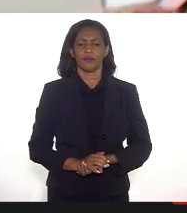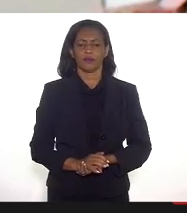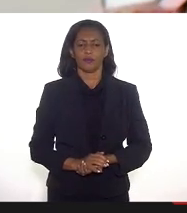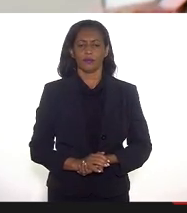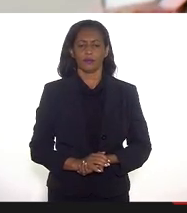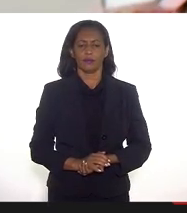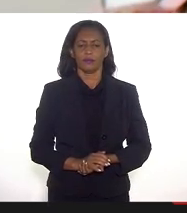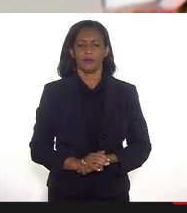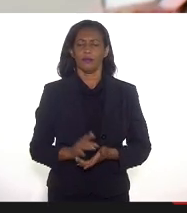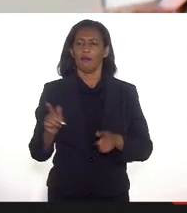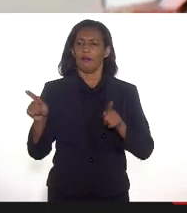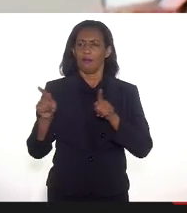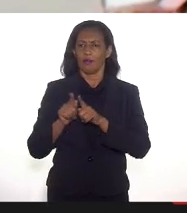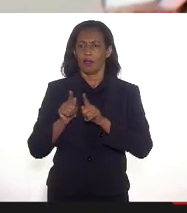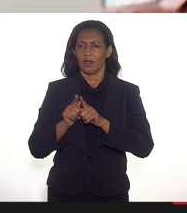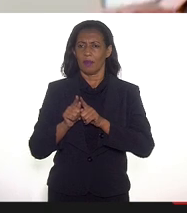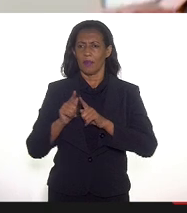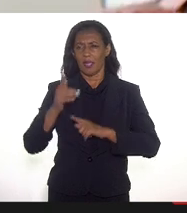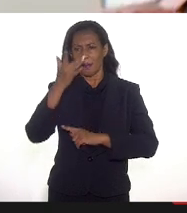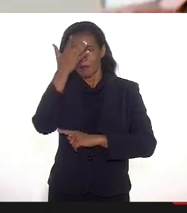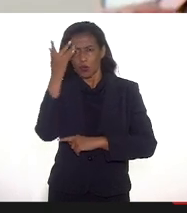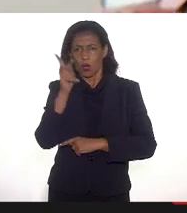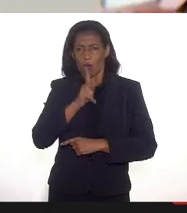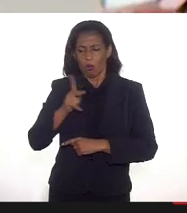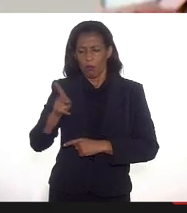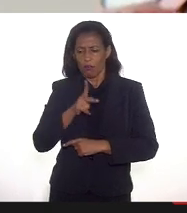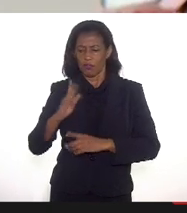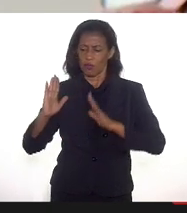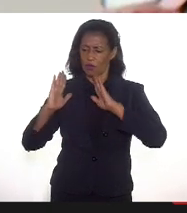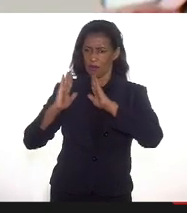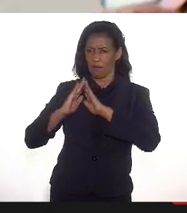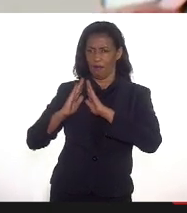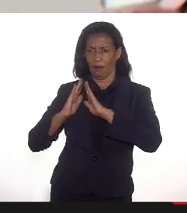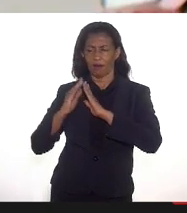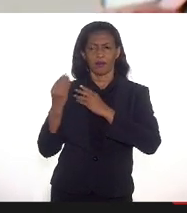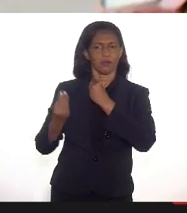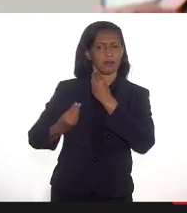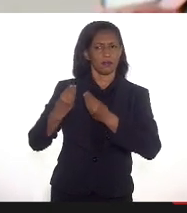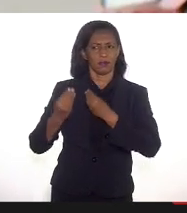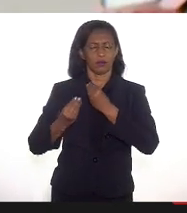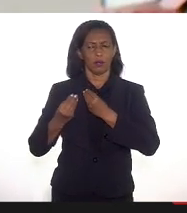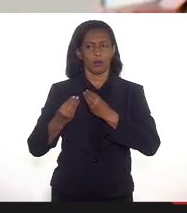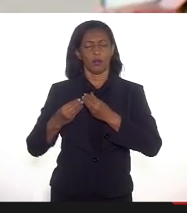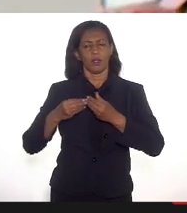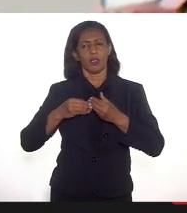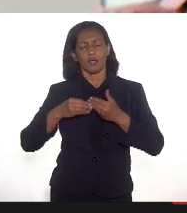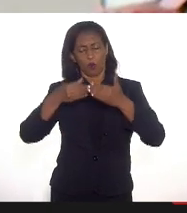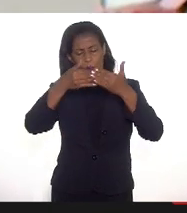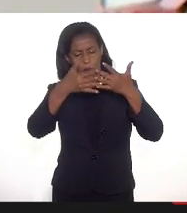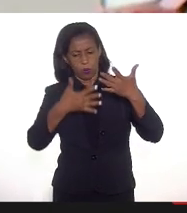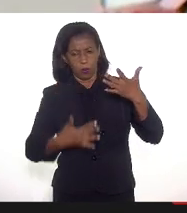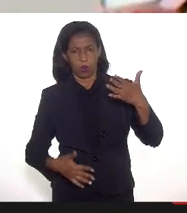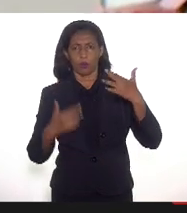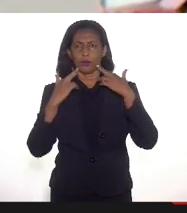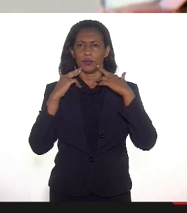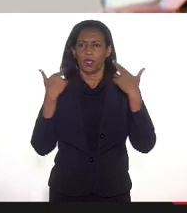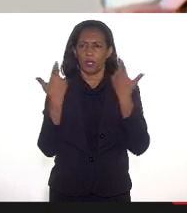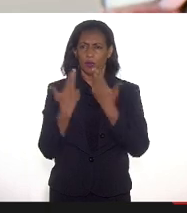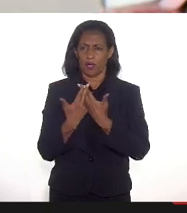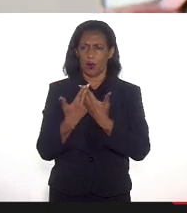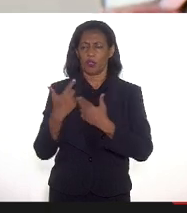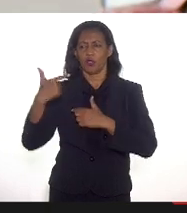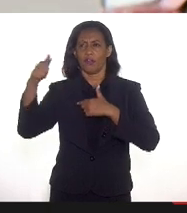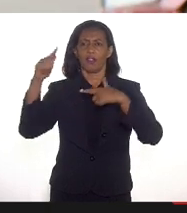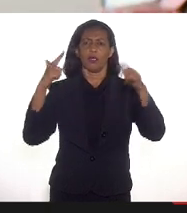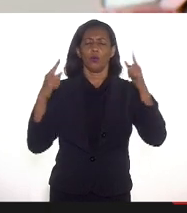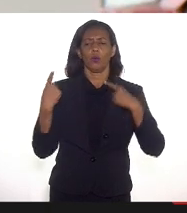a autonomia pedagógica dos profissionais, e a gente, ao longo aqui da audiência, vai tendo, através das falas, outros